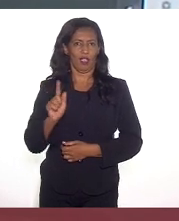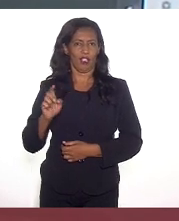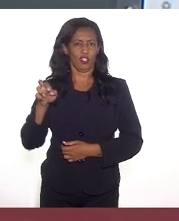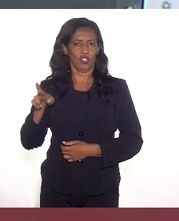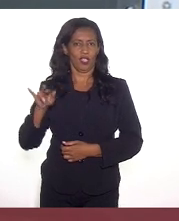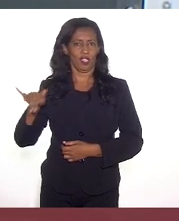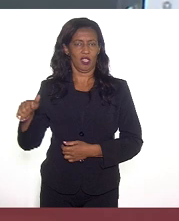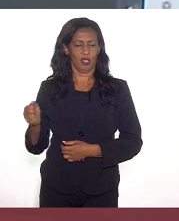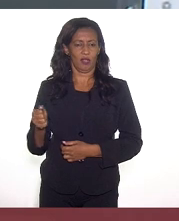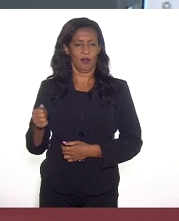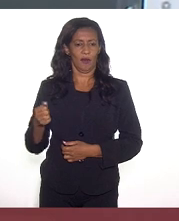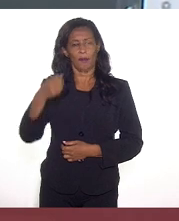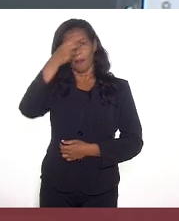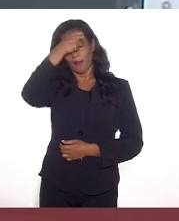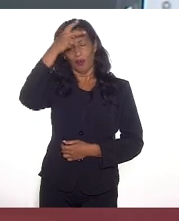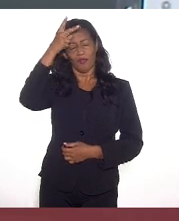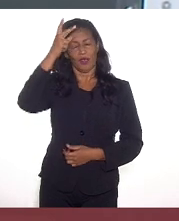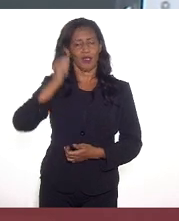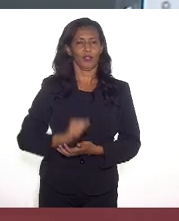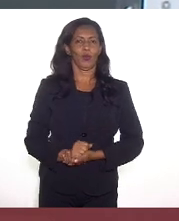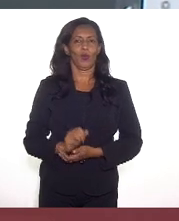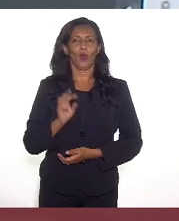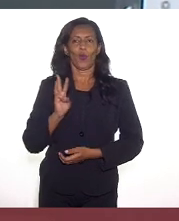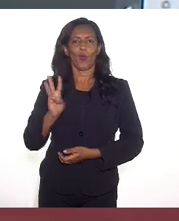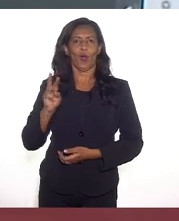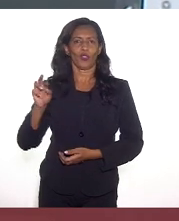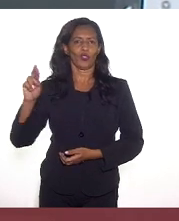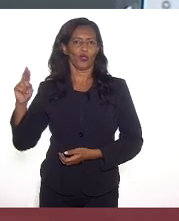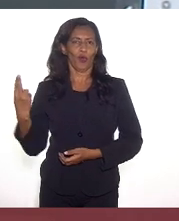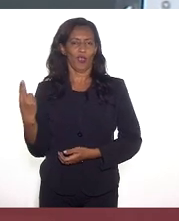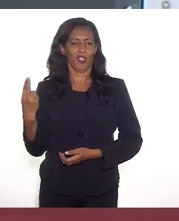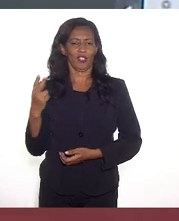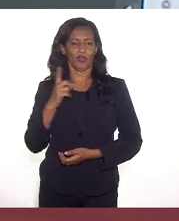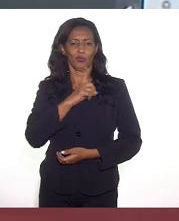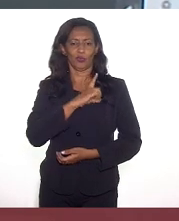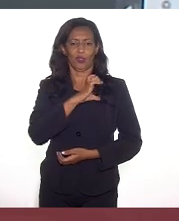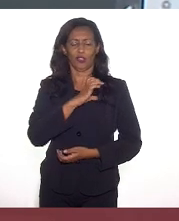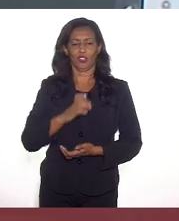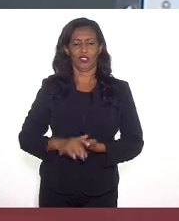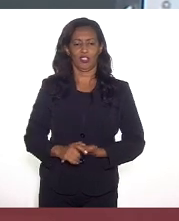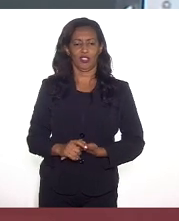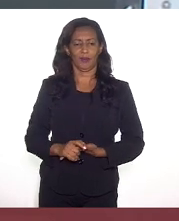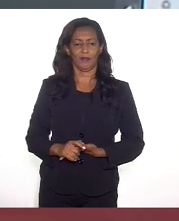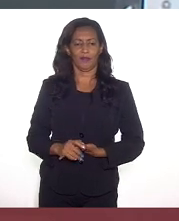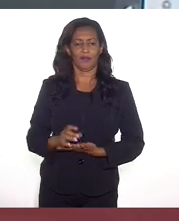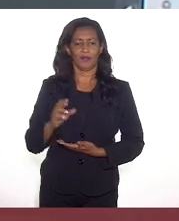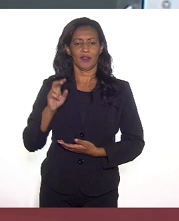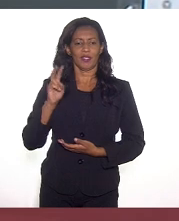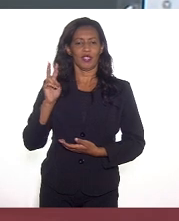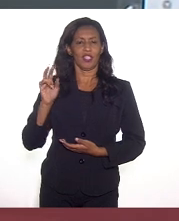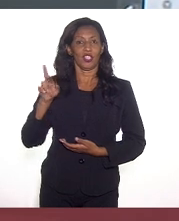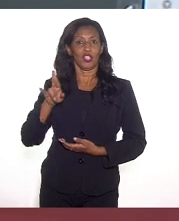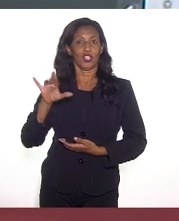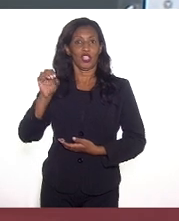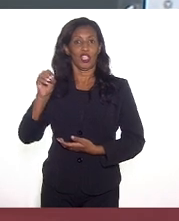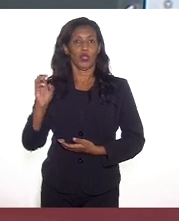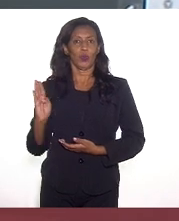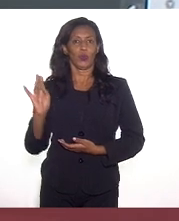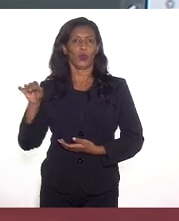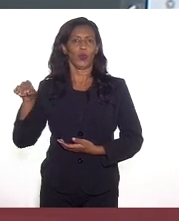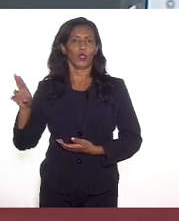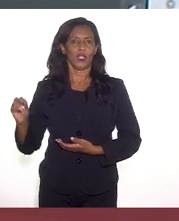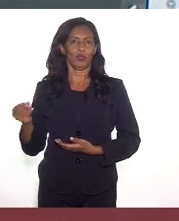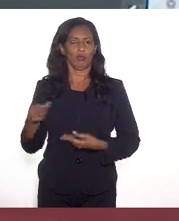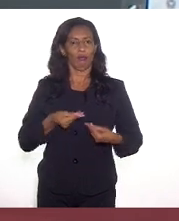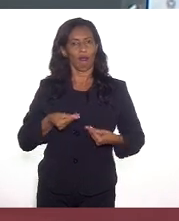os prefeitos dos municípios, Washington Reis, Duque de Caxias, Leandro Peixe, Rio Bonito, para fazer